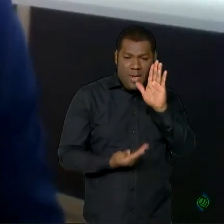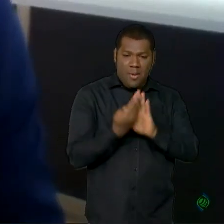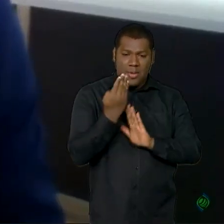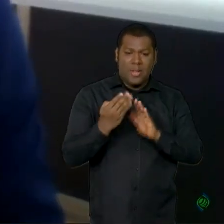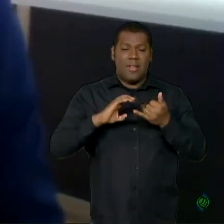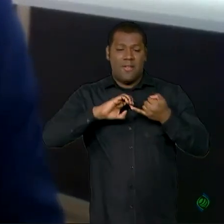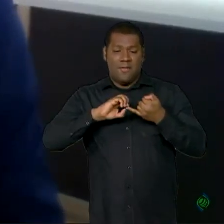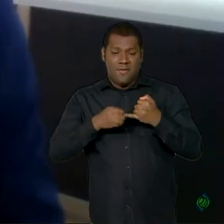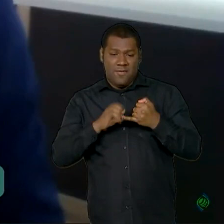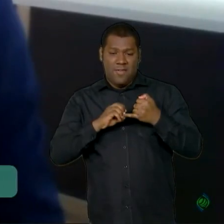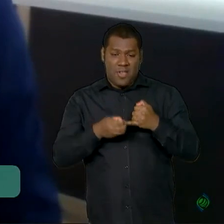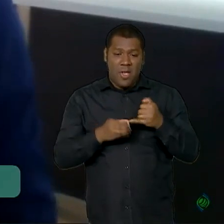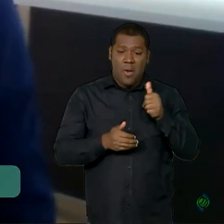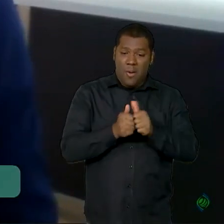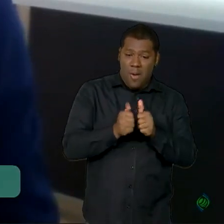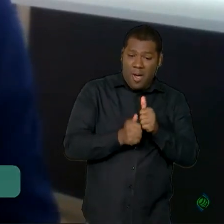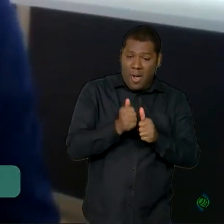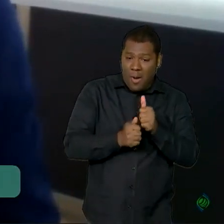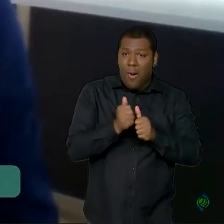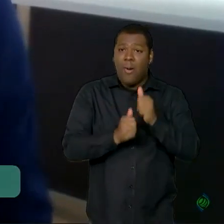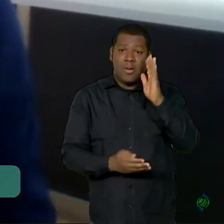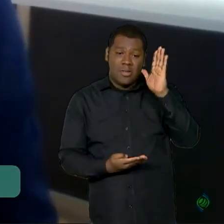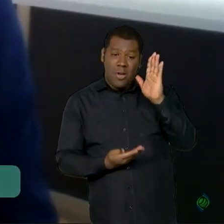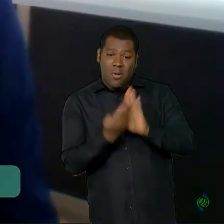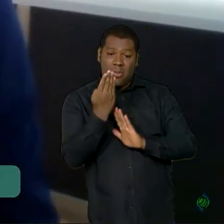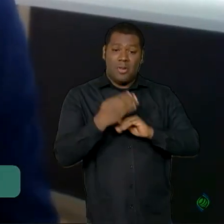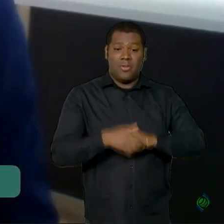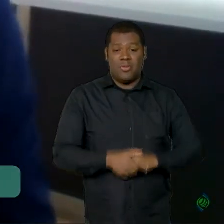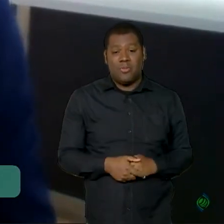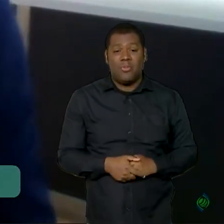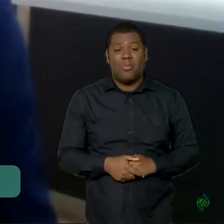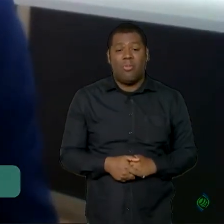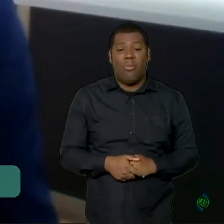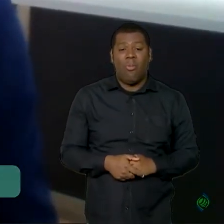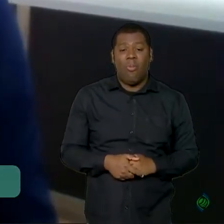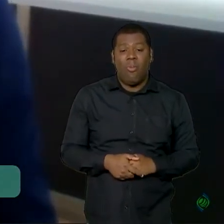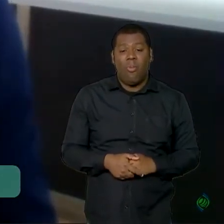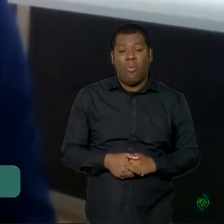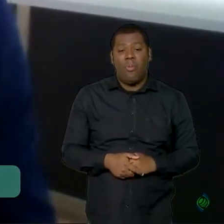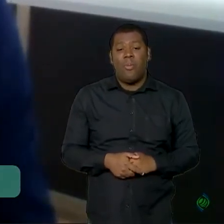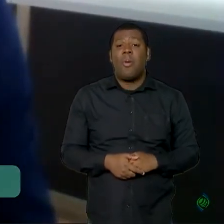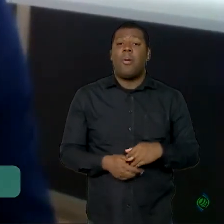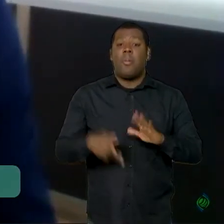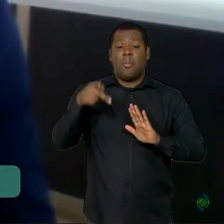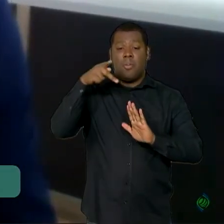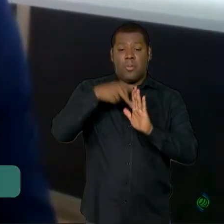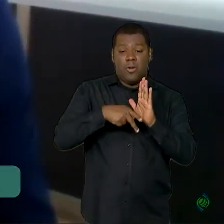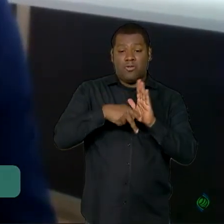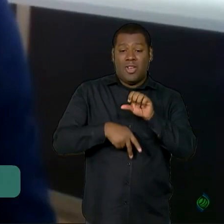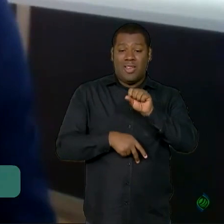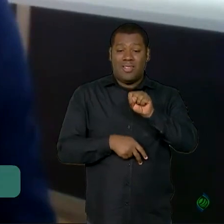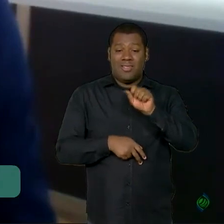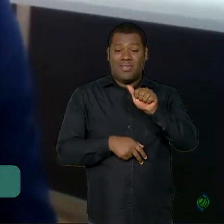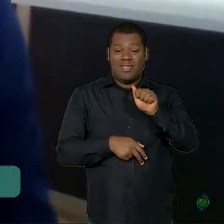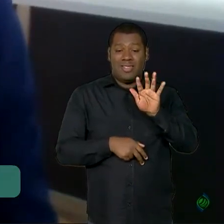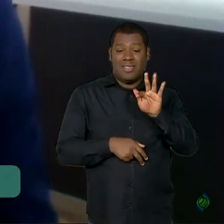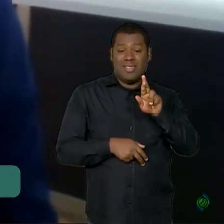feijão e o arroz estão nas nossas prioridades. Como vocês sabem, nós tivemos o Plano Safra recorde,